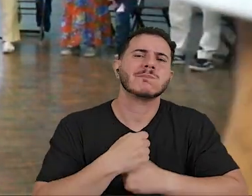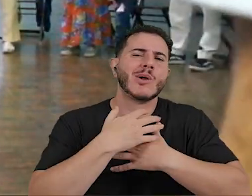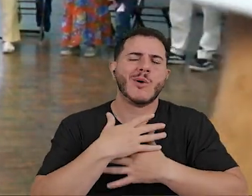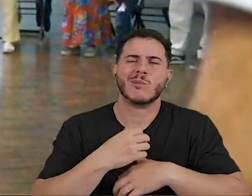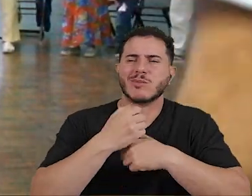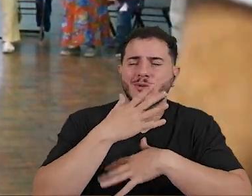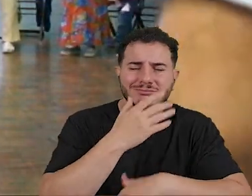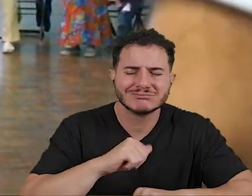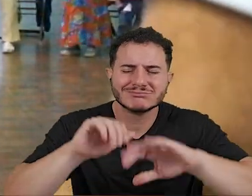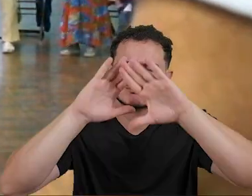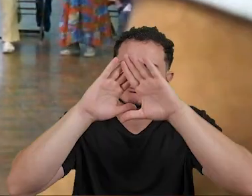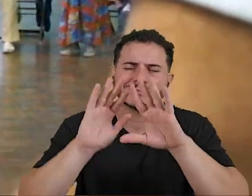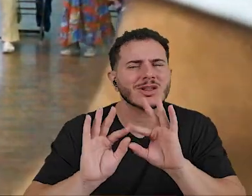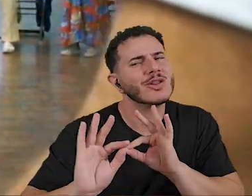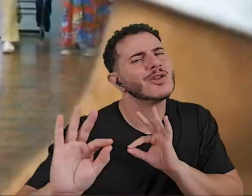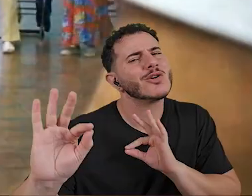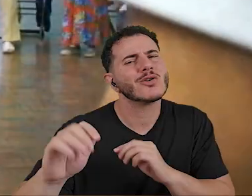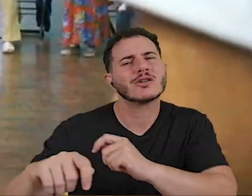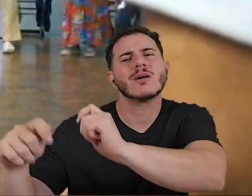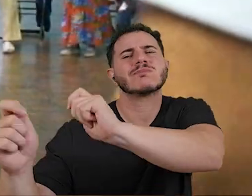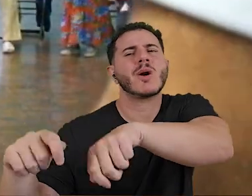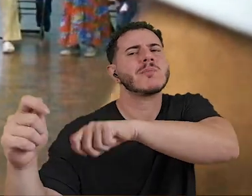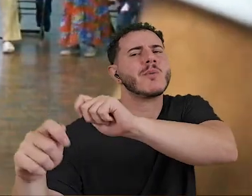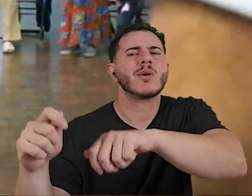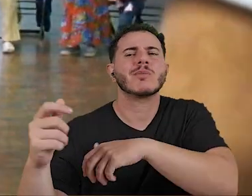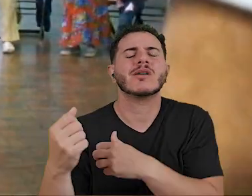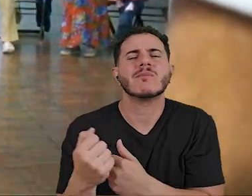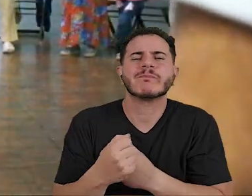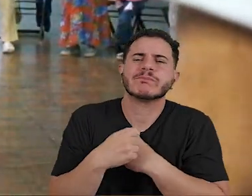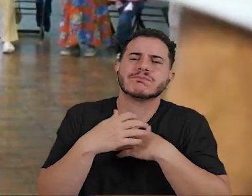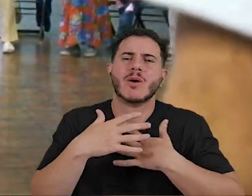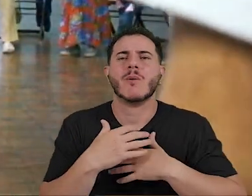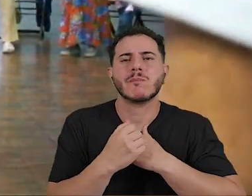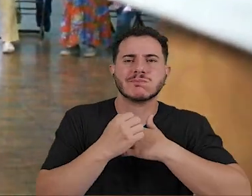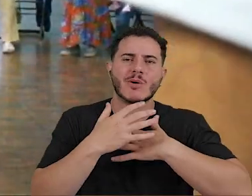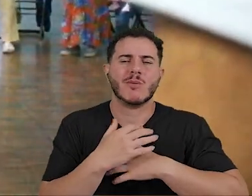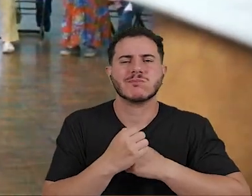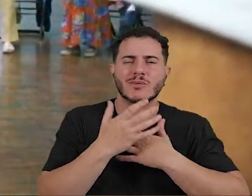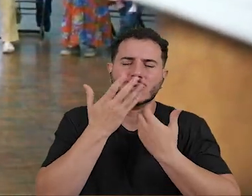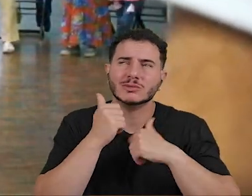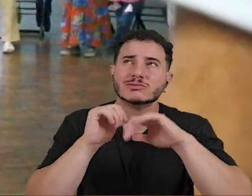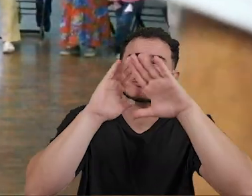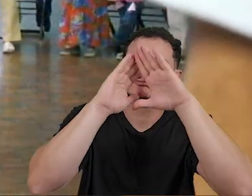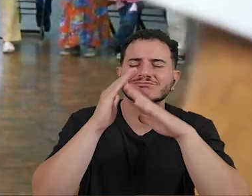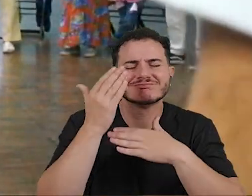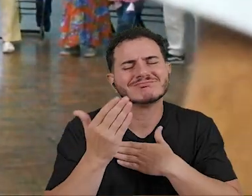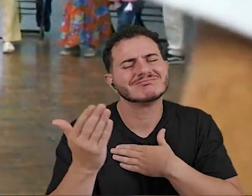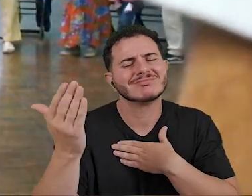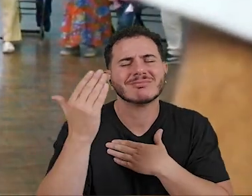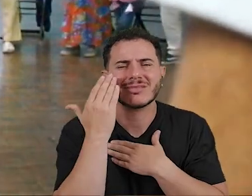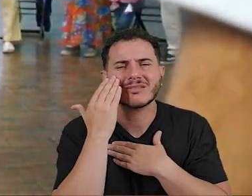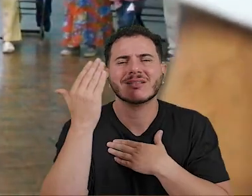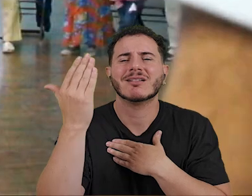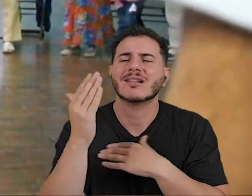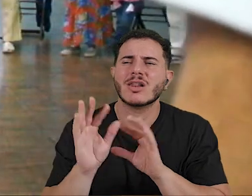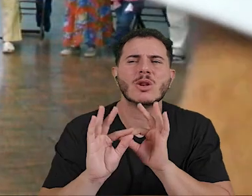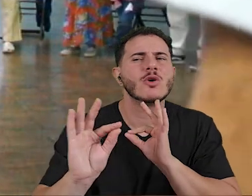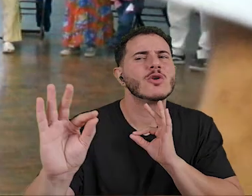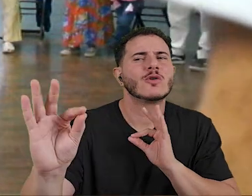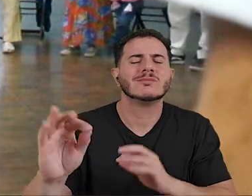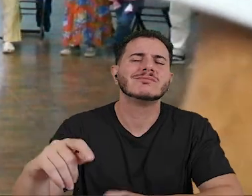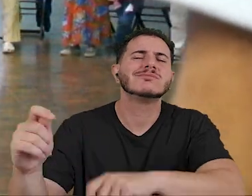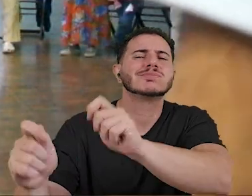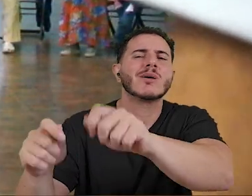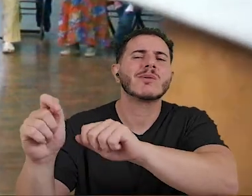coque Oxalá é senhor. De longe eu ouço esse baque, nação de Oxalá já